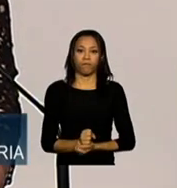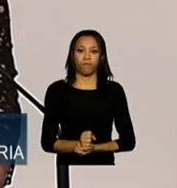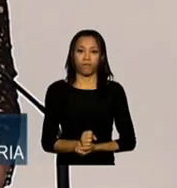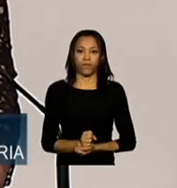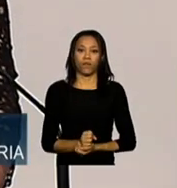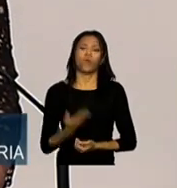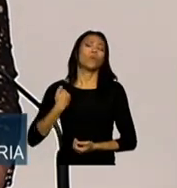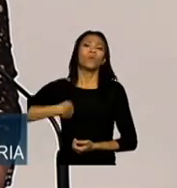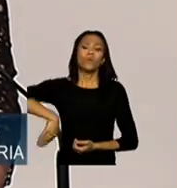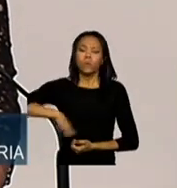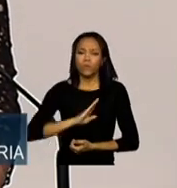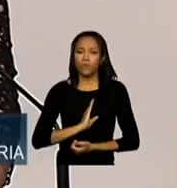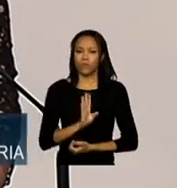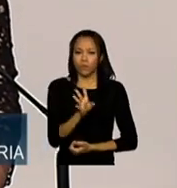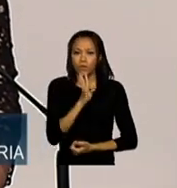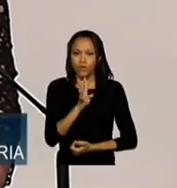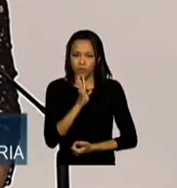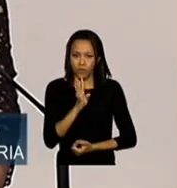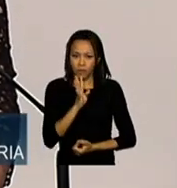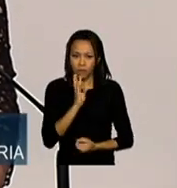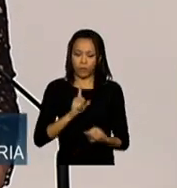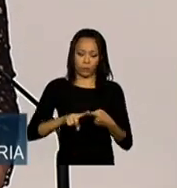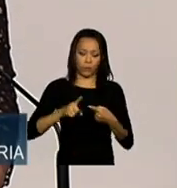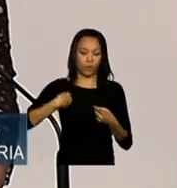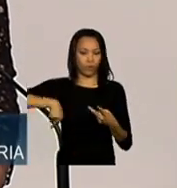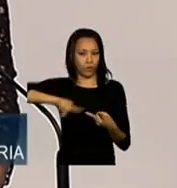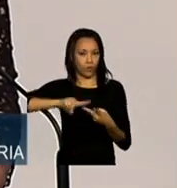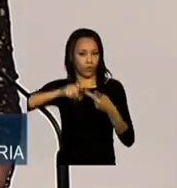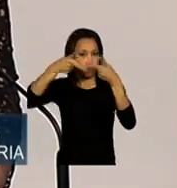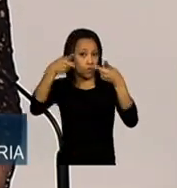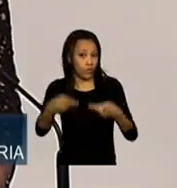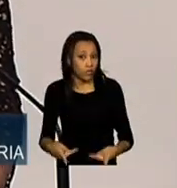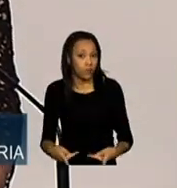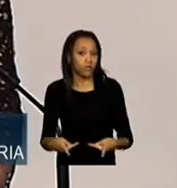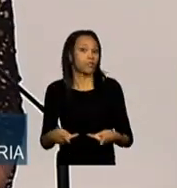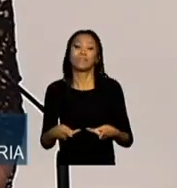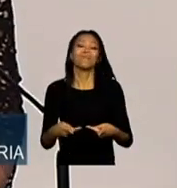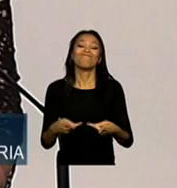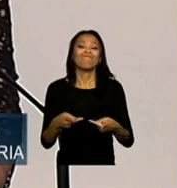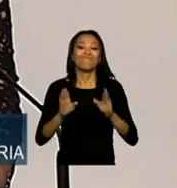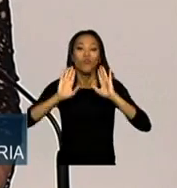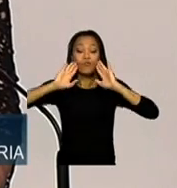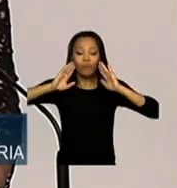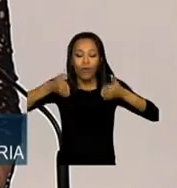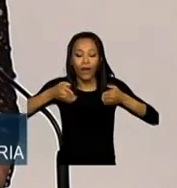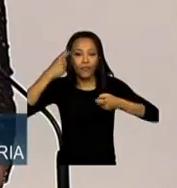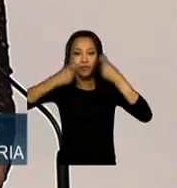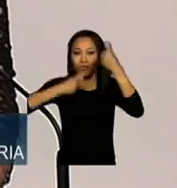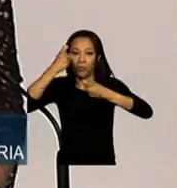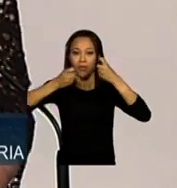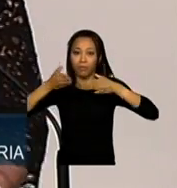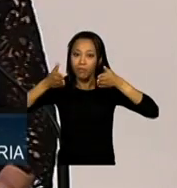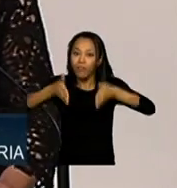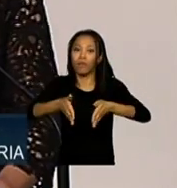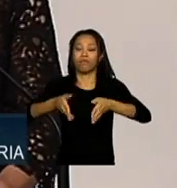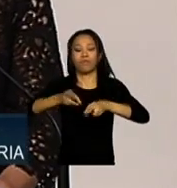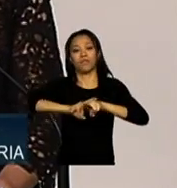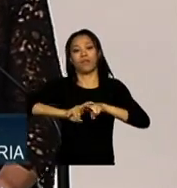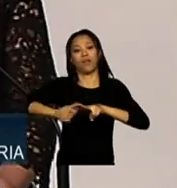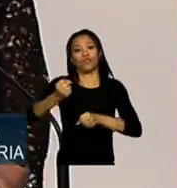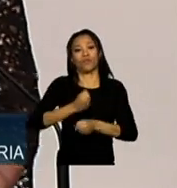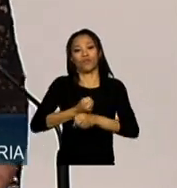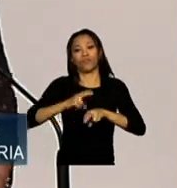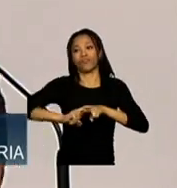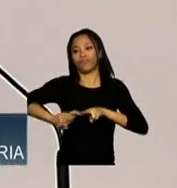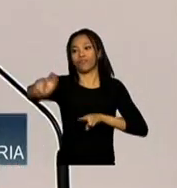o nosso conhecimento, os nossos projetos não se voltaram, infelizmente, para essa área.